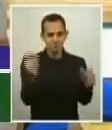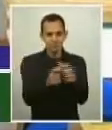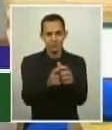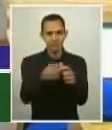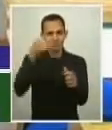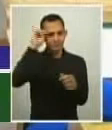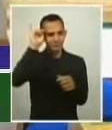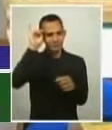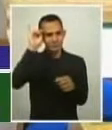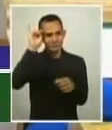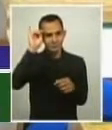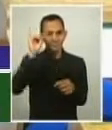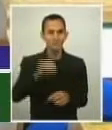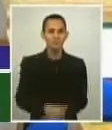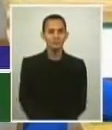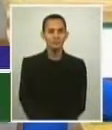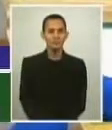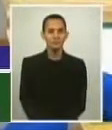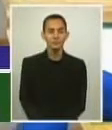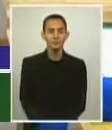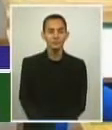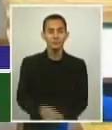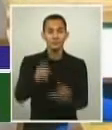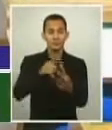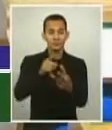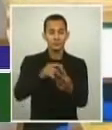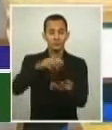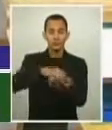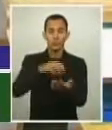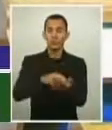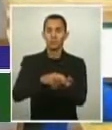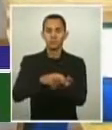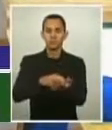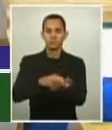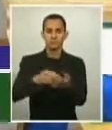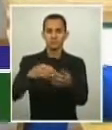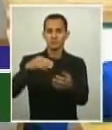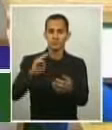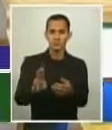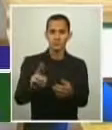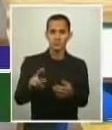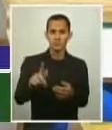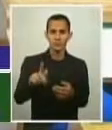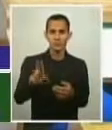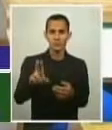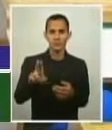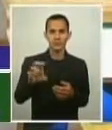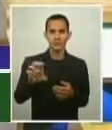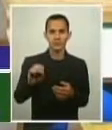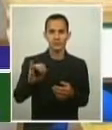pequenas porções de terra é a grande burguesia a média burguesia a